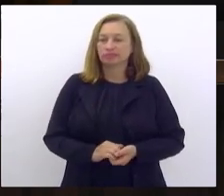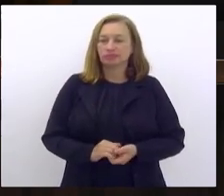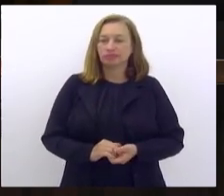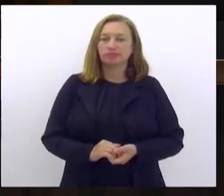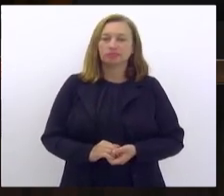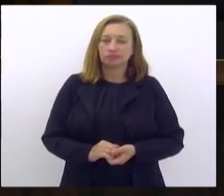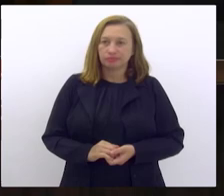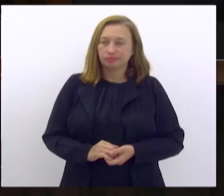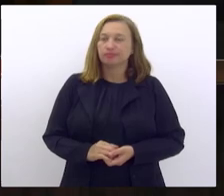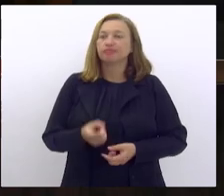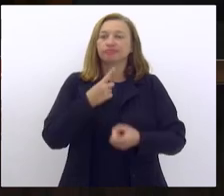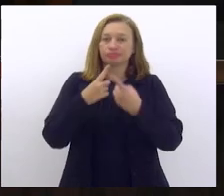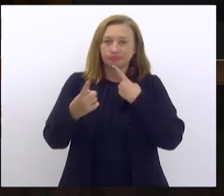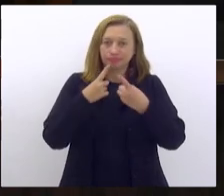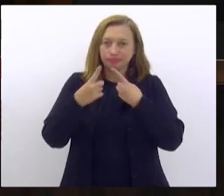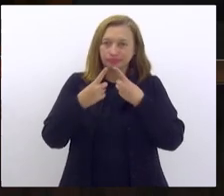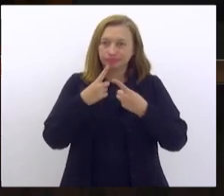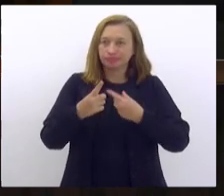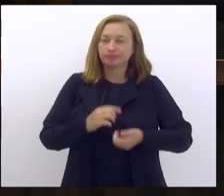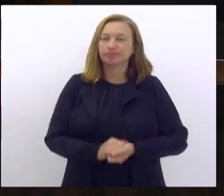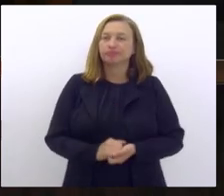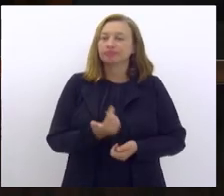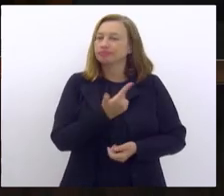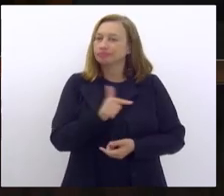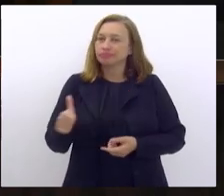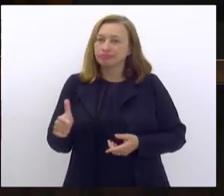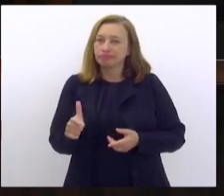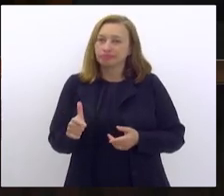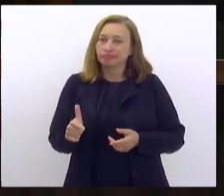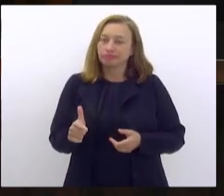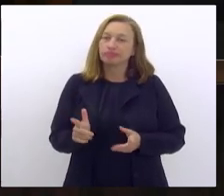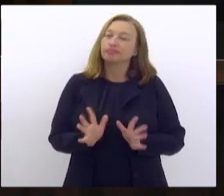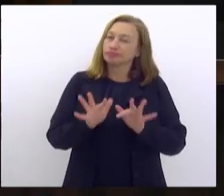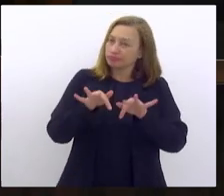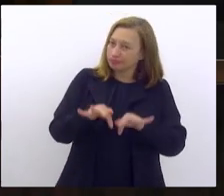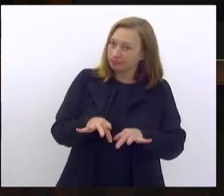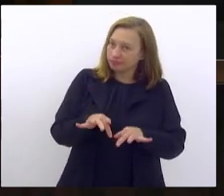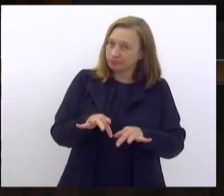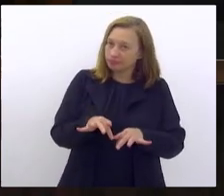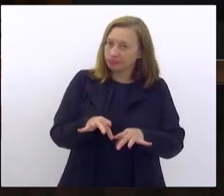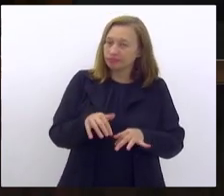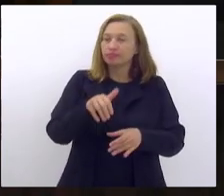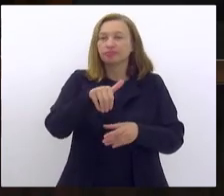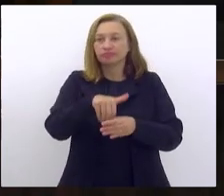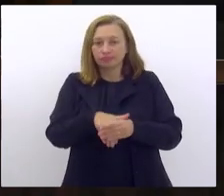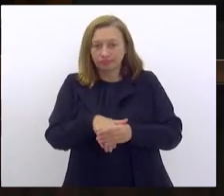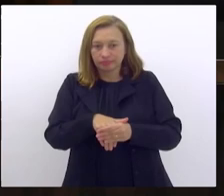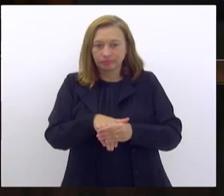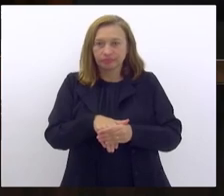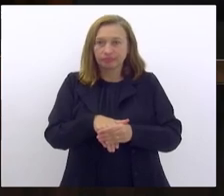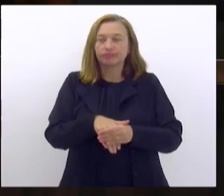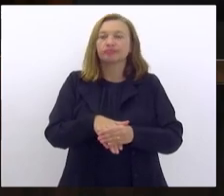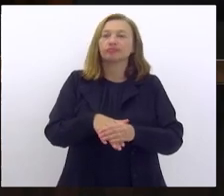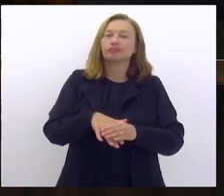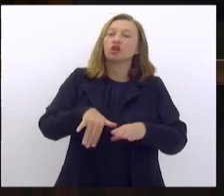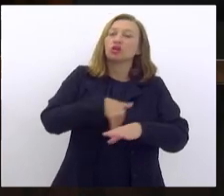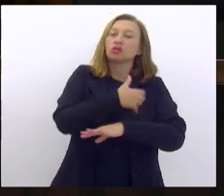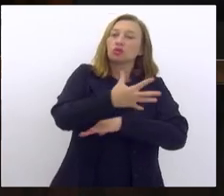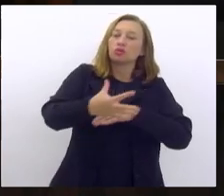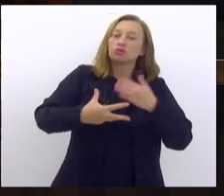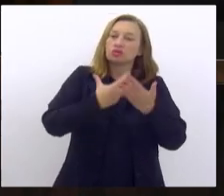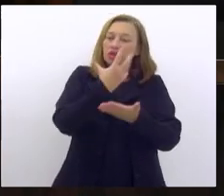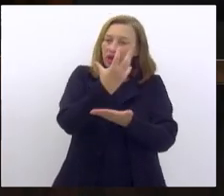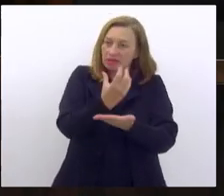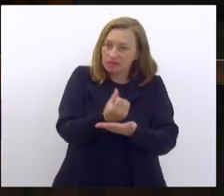Em discussão, não havendo quem queira discutir, encerrada a discussão, em votação. Senhores que